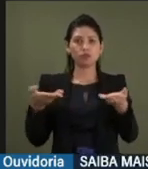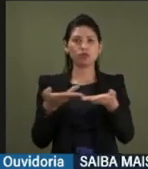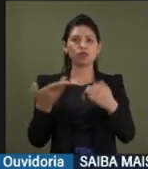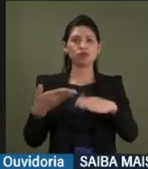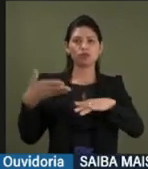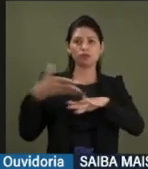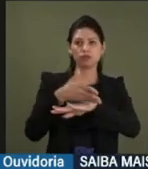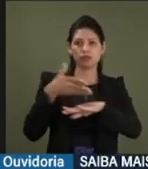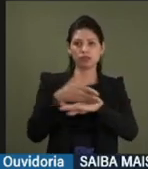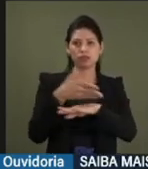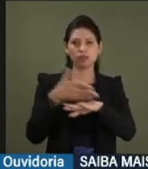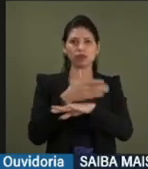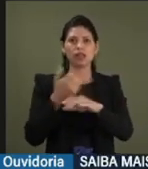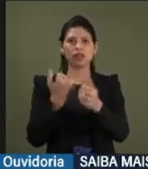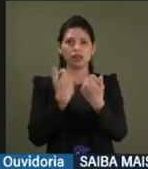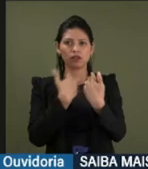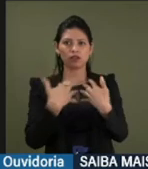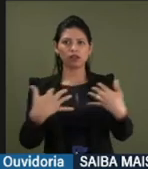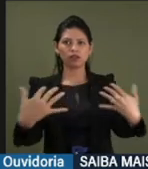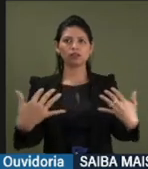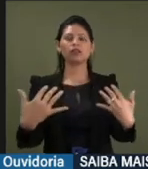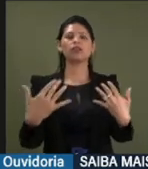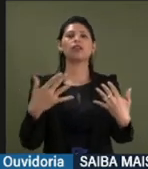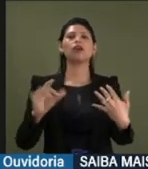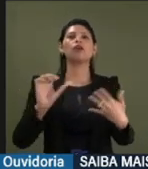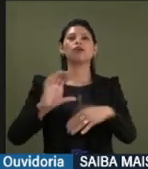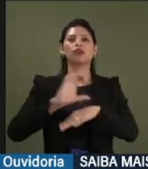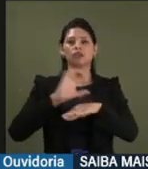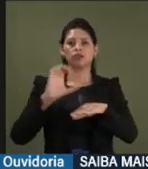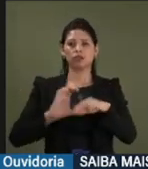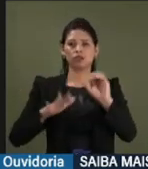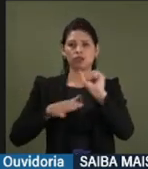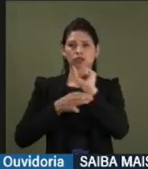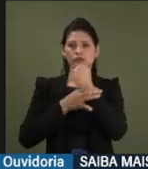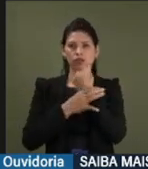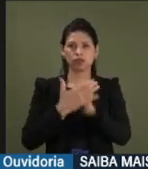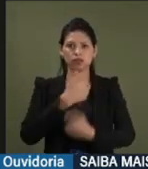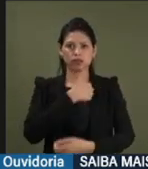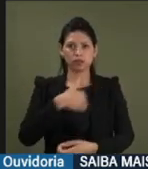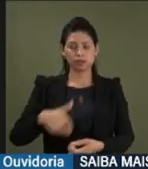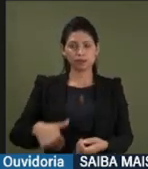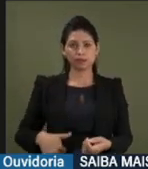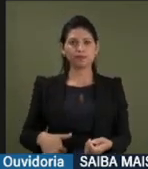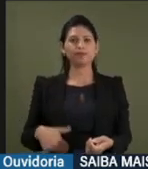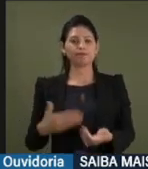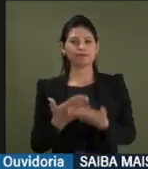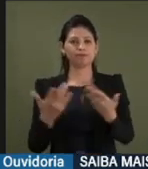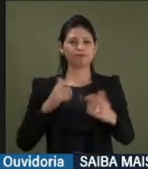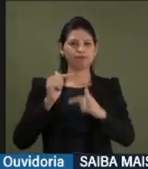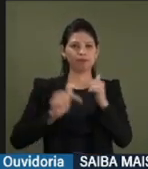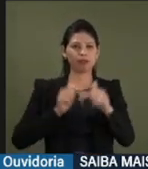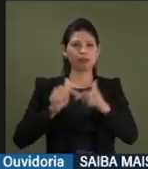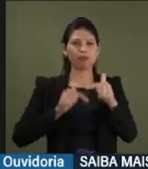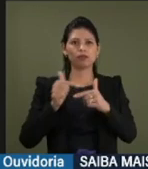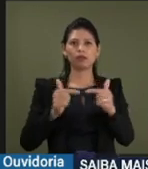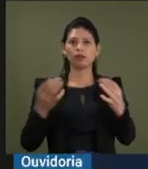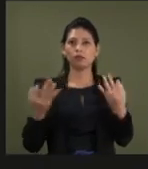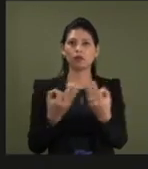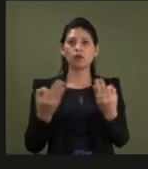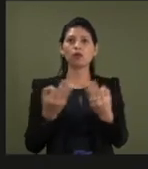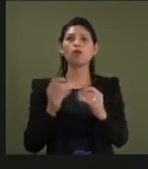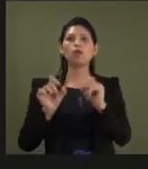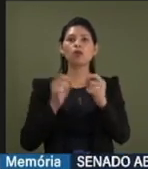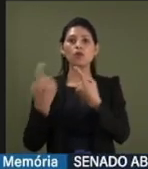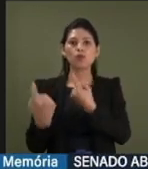da sessão, de todas as sessões da Comissão de Segurança Pública, que tem feito um grande trabalho, sim, no combate